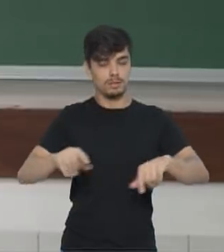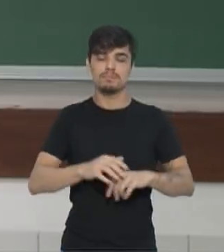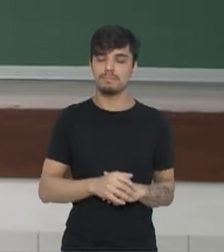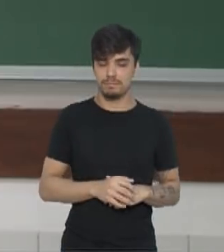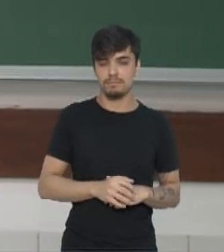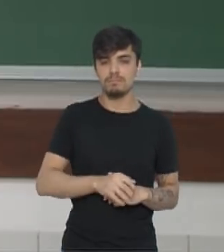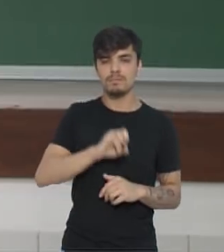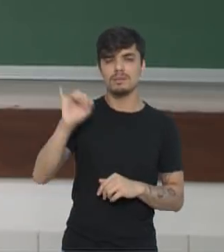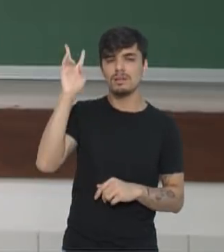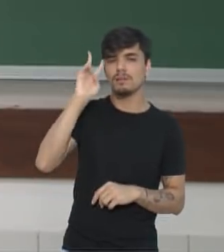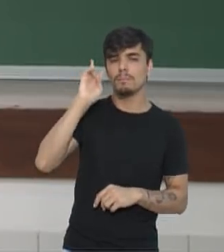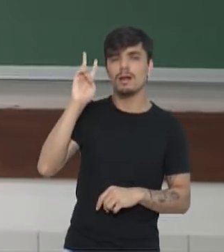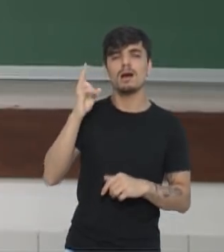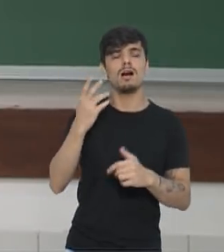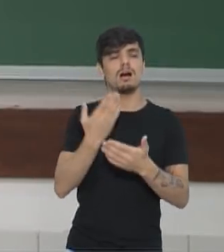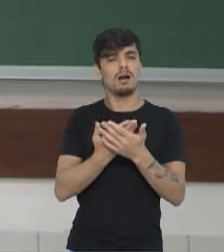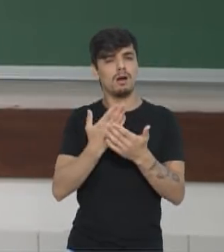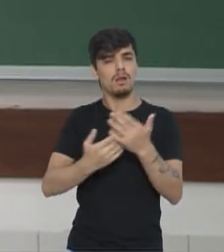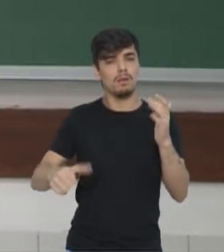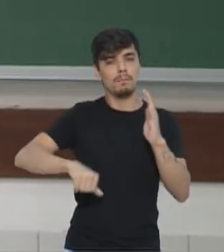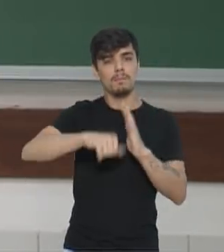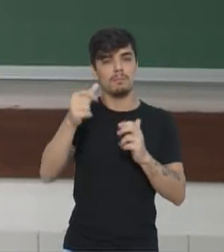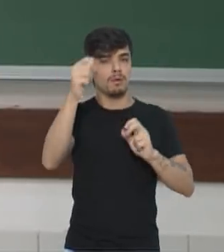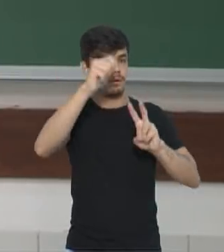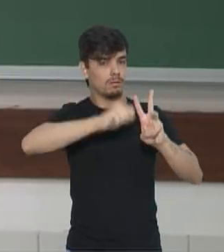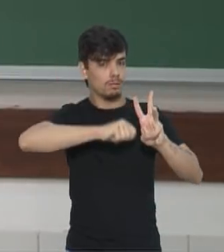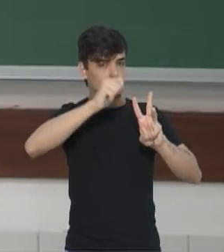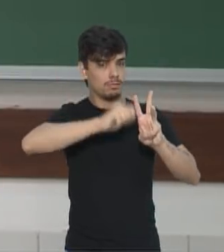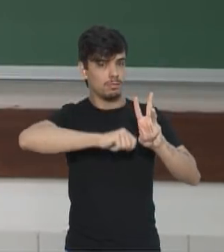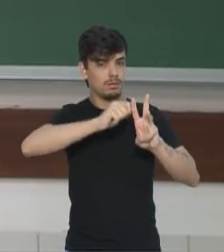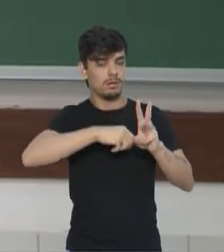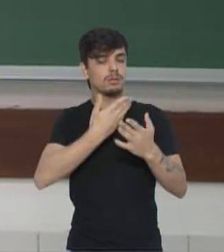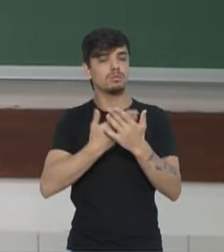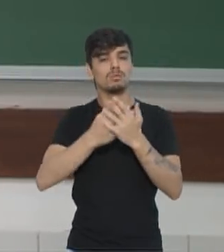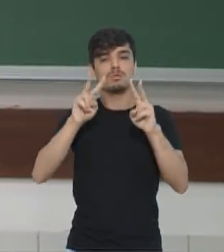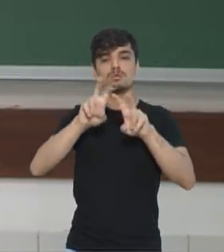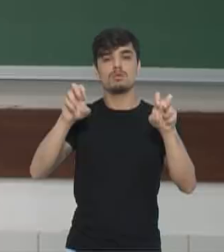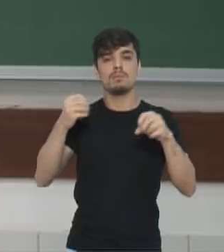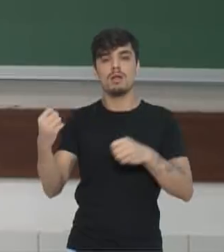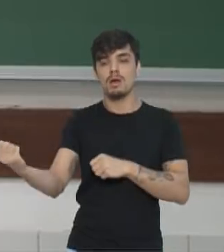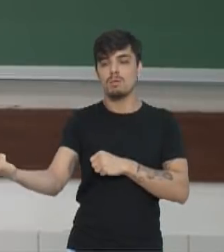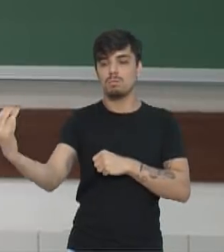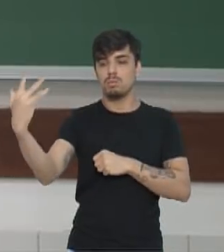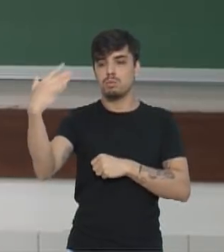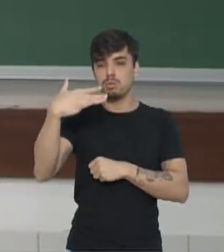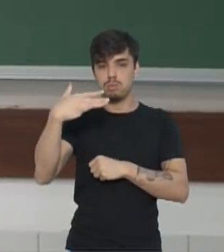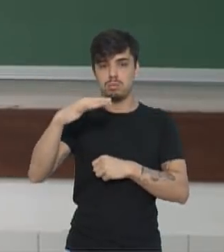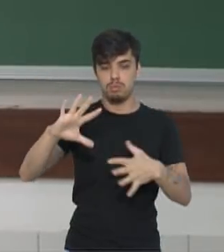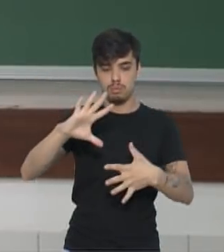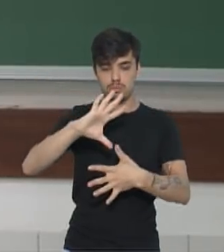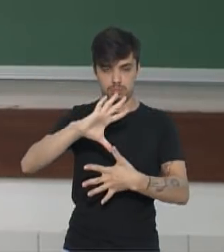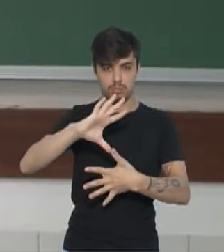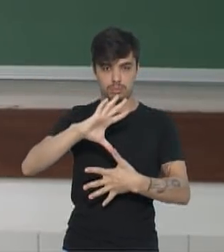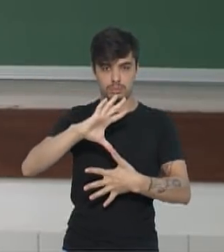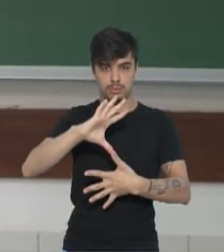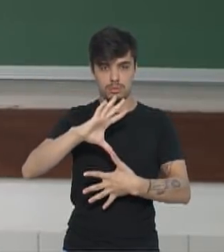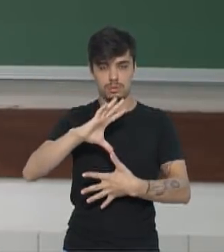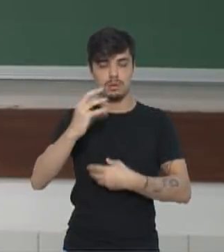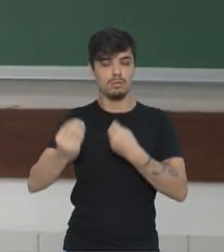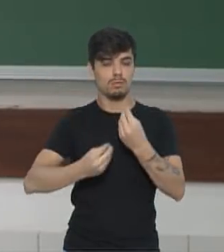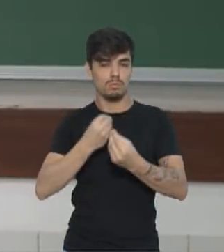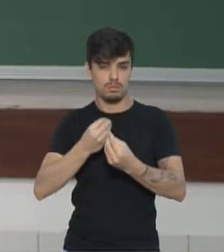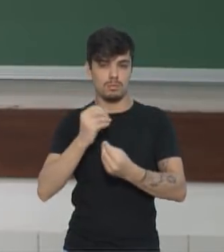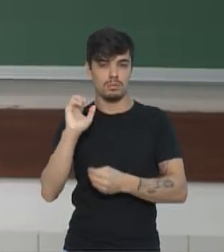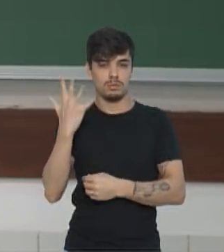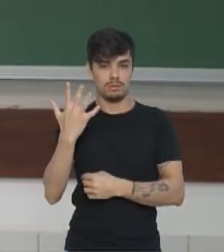primeiro trimestre, qual você estudou a vinda dos povos para o continente americano, você vai ver que ela não aconteceu de uma